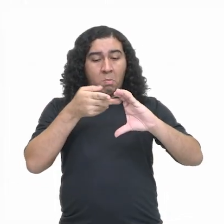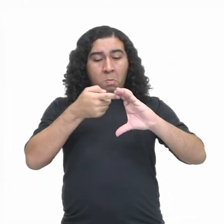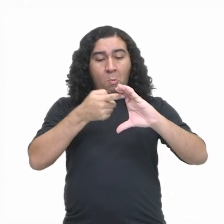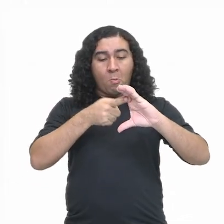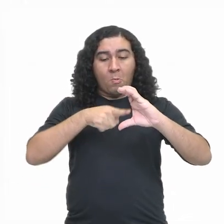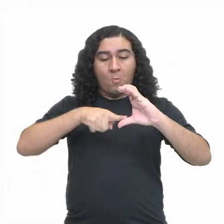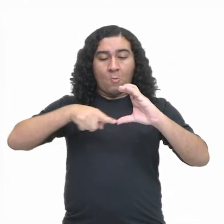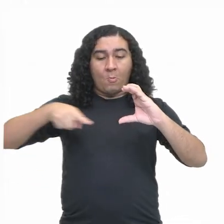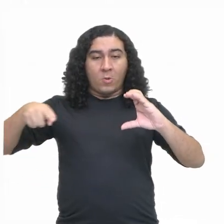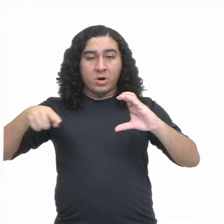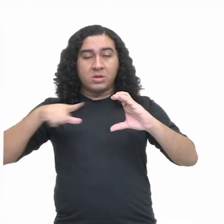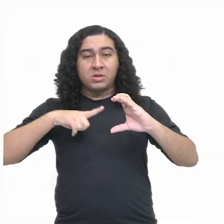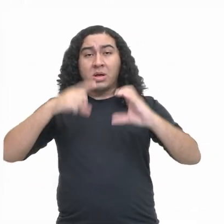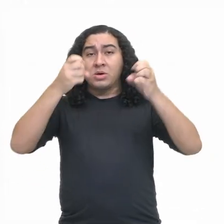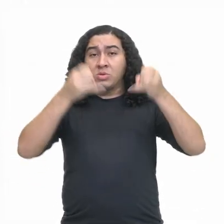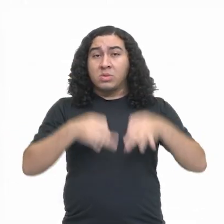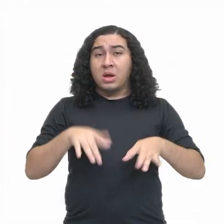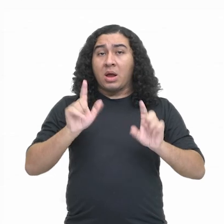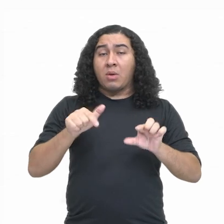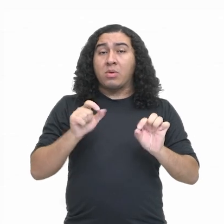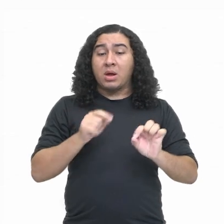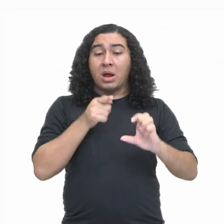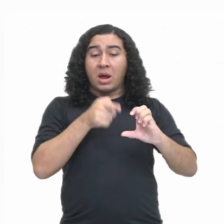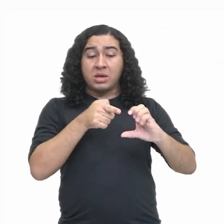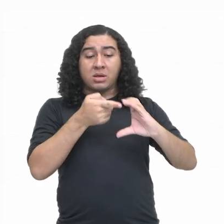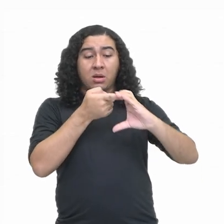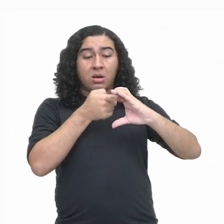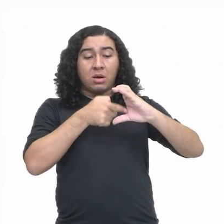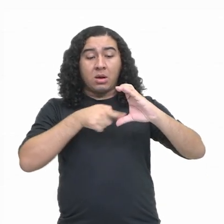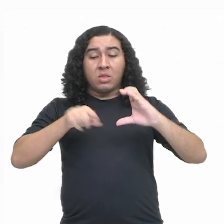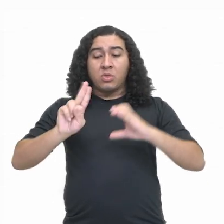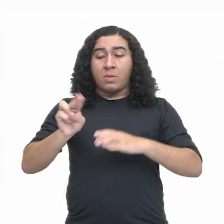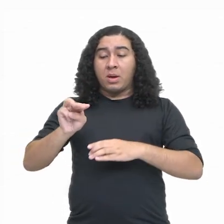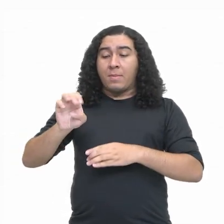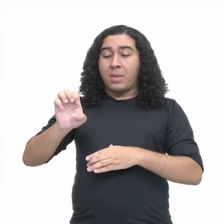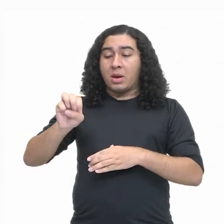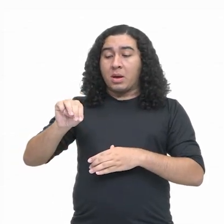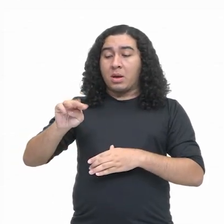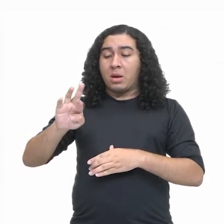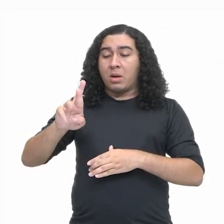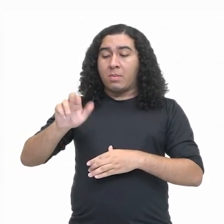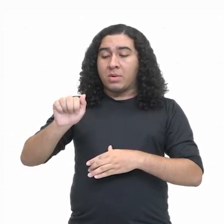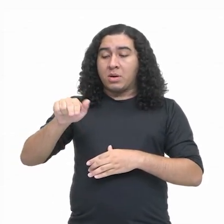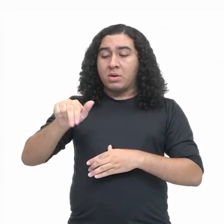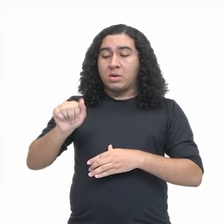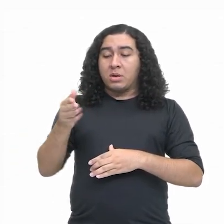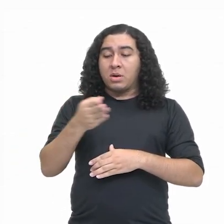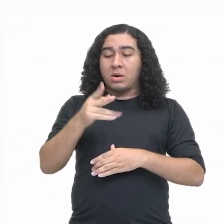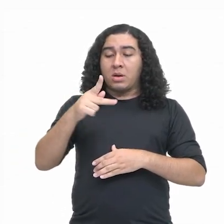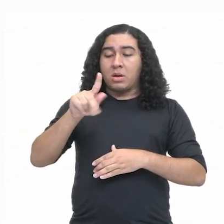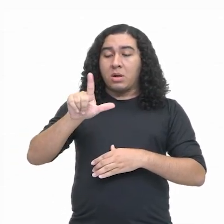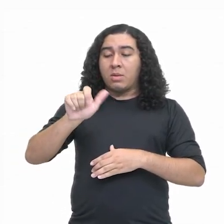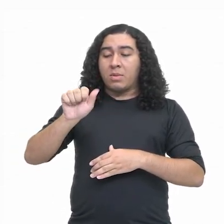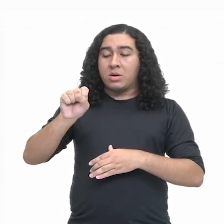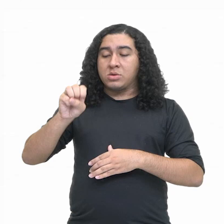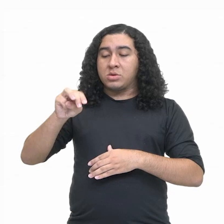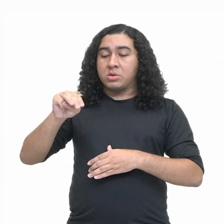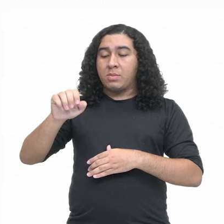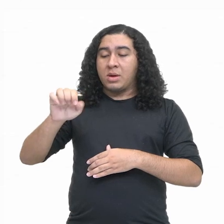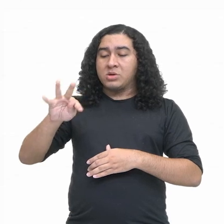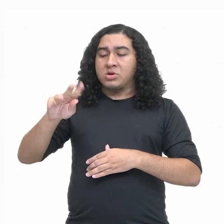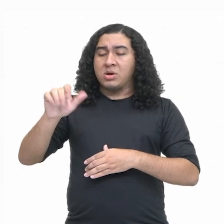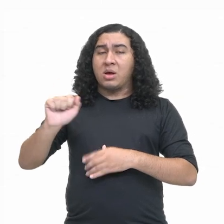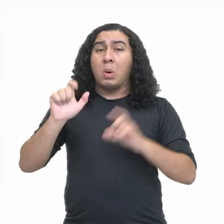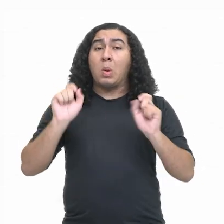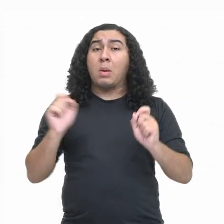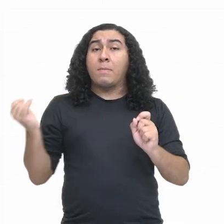a nossa aula falando sobre essa parte que forma a célula, que é chamada de membrana plasmática. E o que